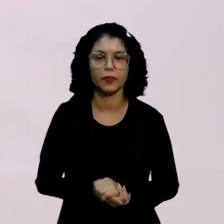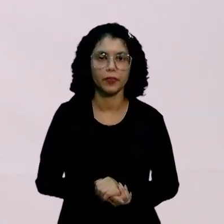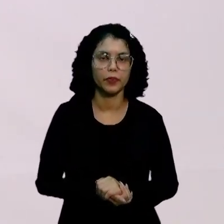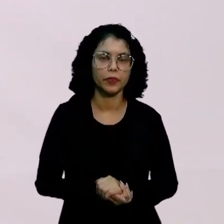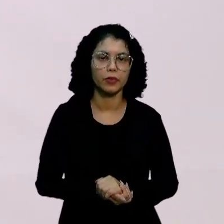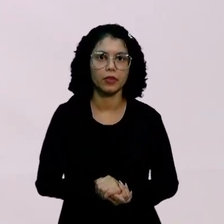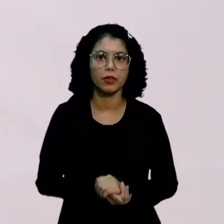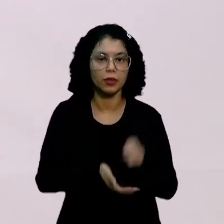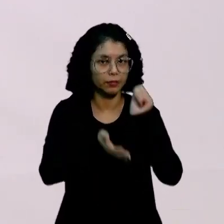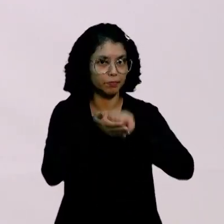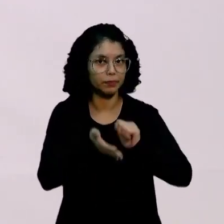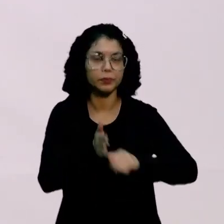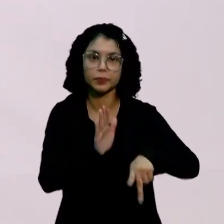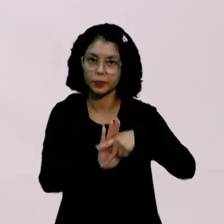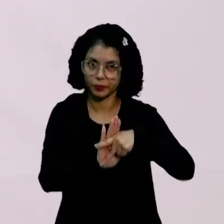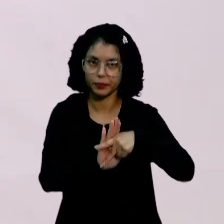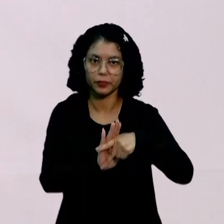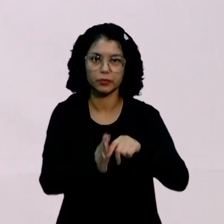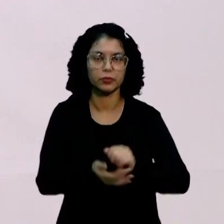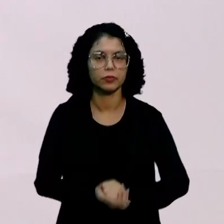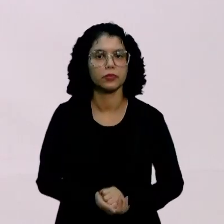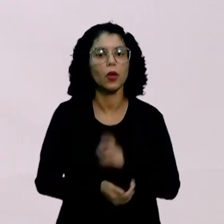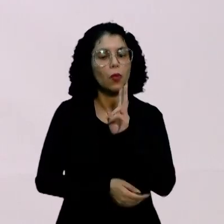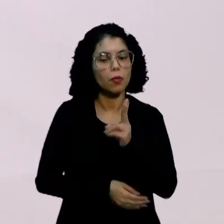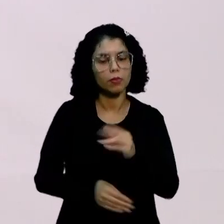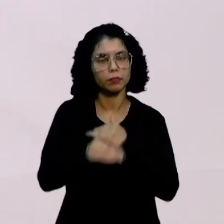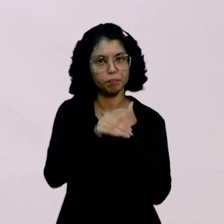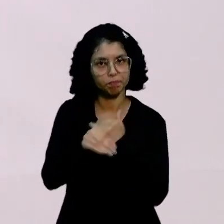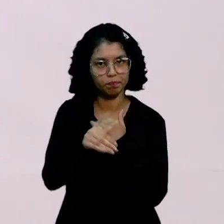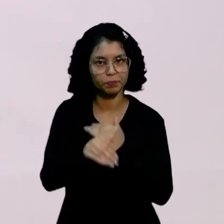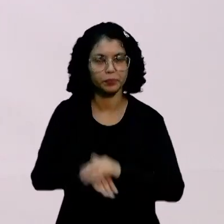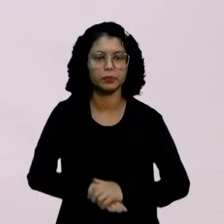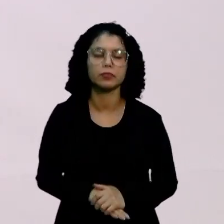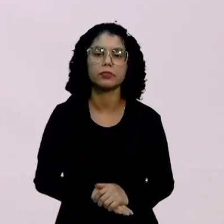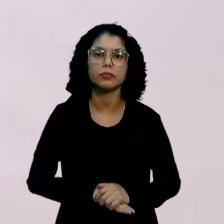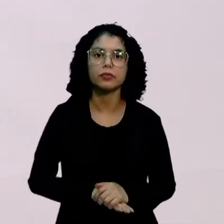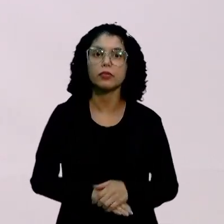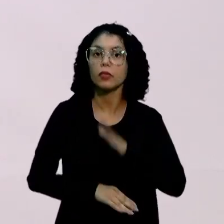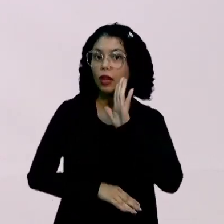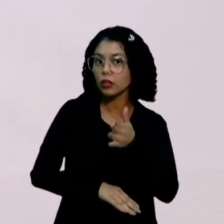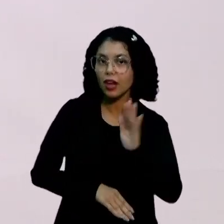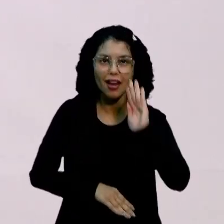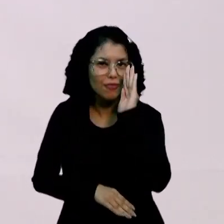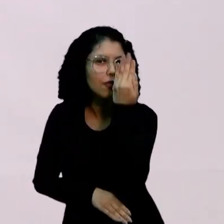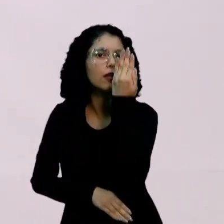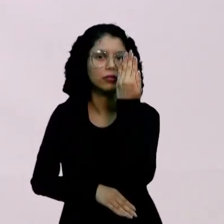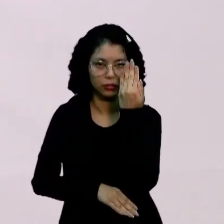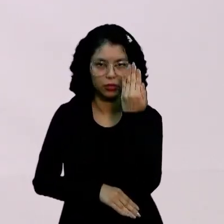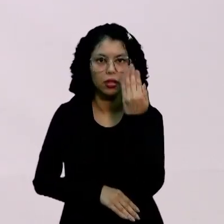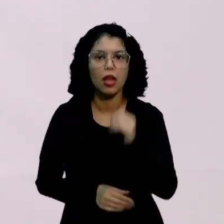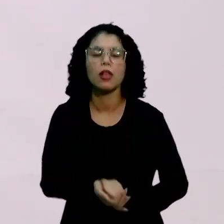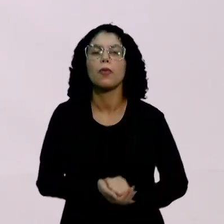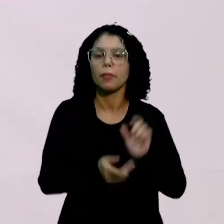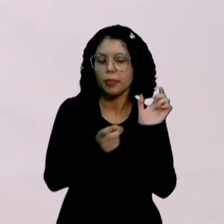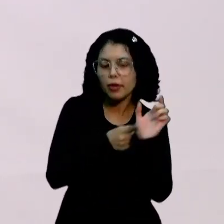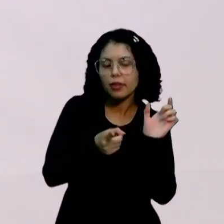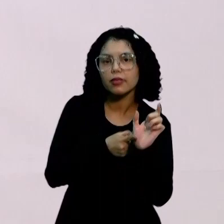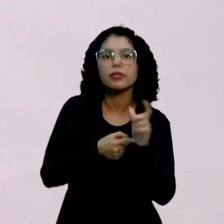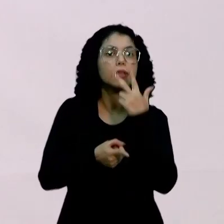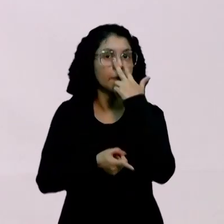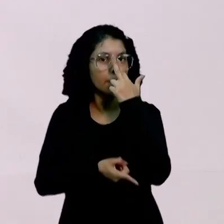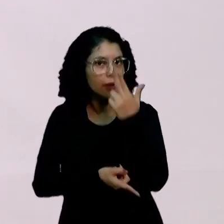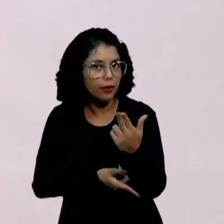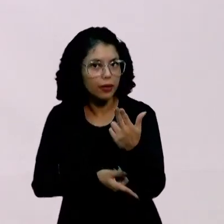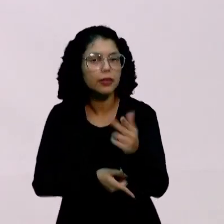escritas, ok? São exatamente o mesmo significado. Já as os falsos cognatos, que são